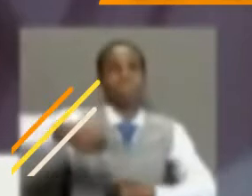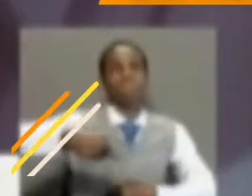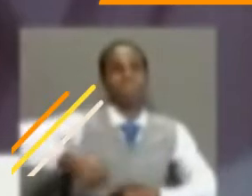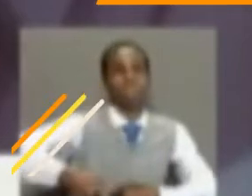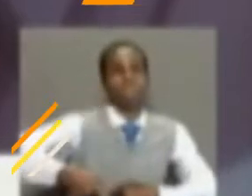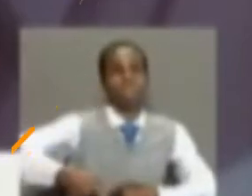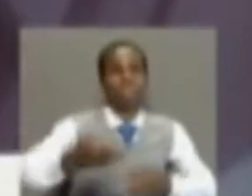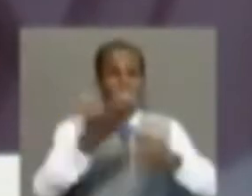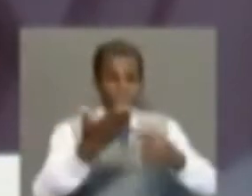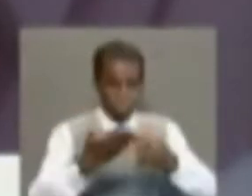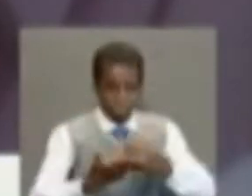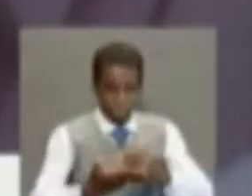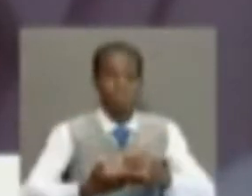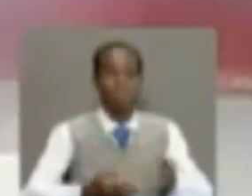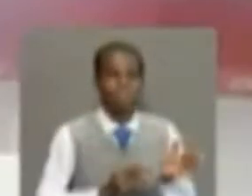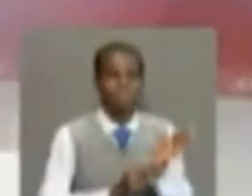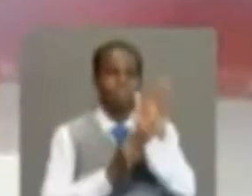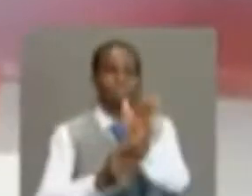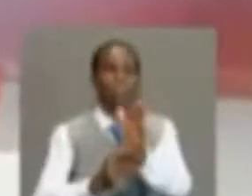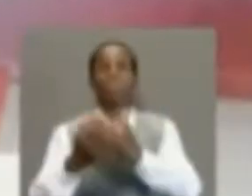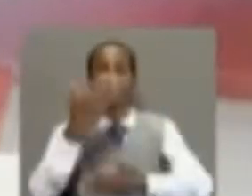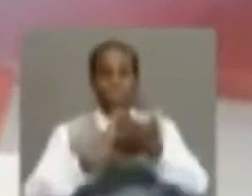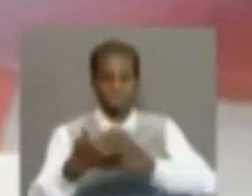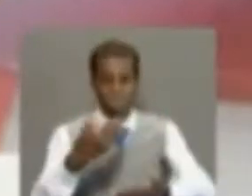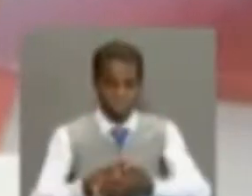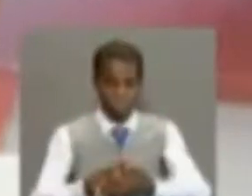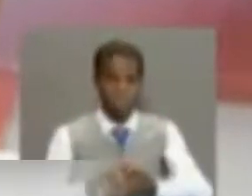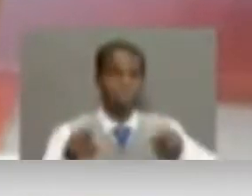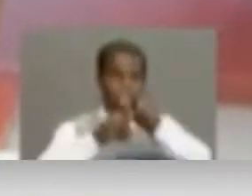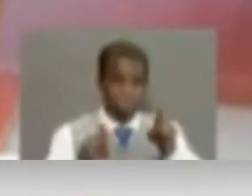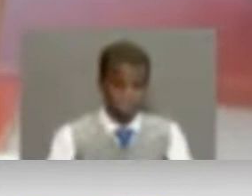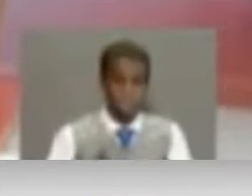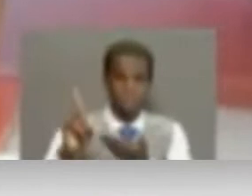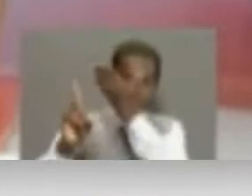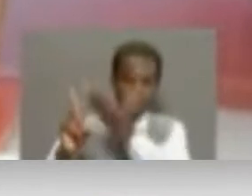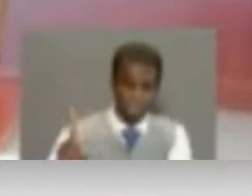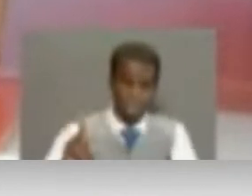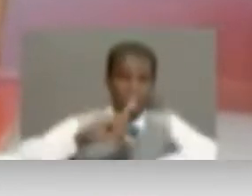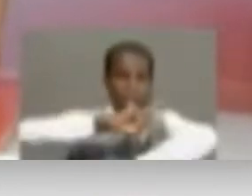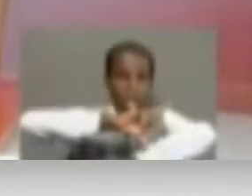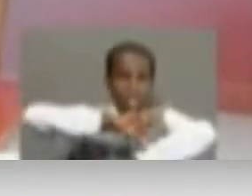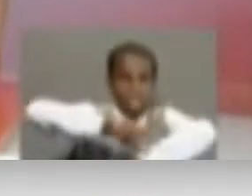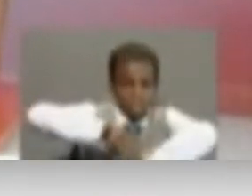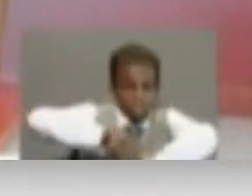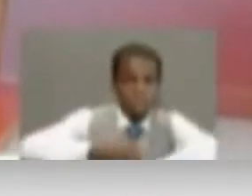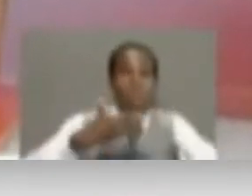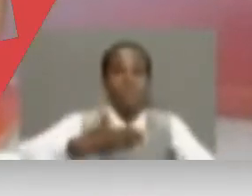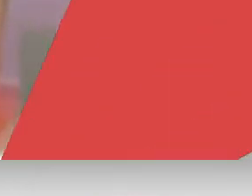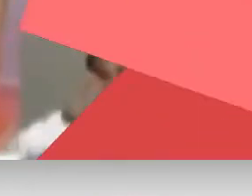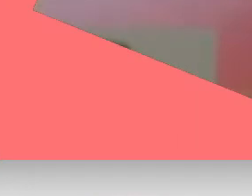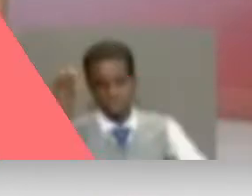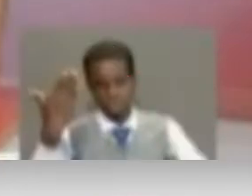forma uniforme e diz que entregou-se um dia depois do apuramento. O fato é que foi entregue. O